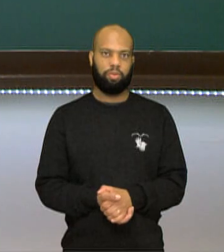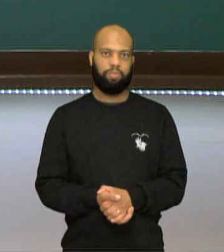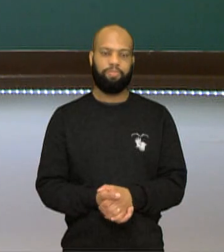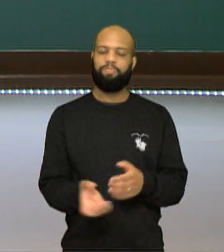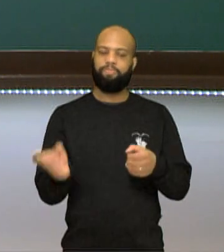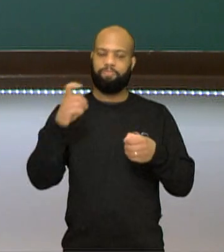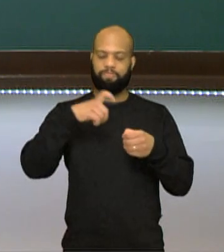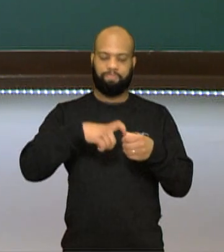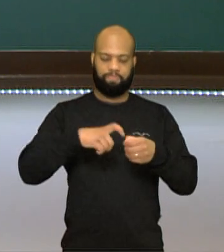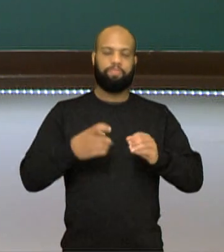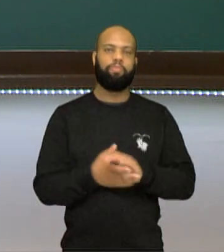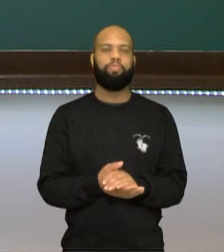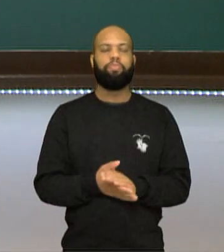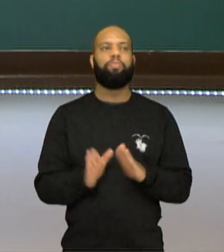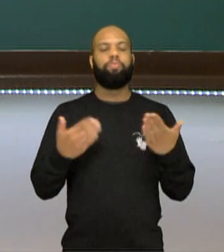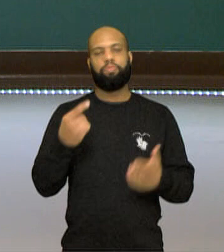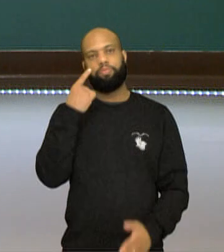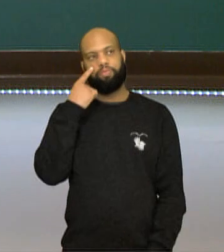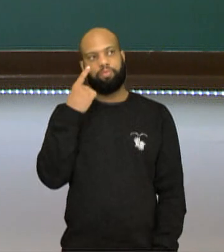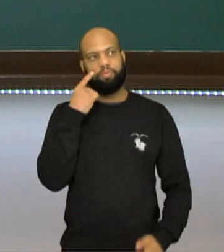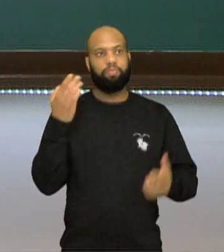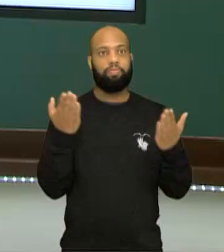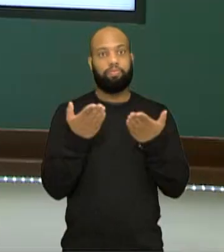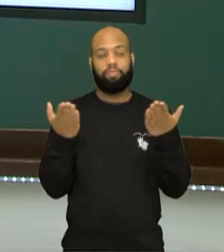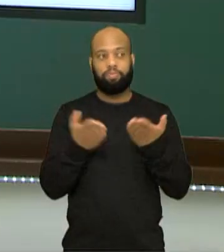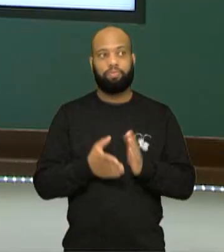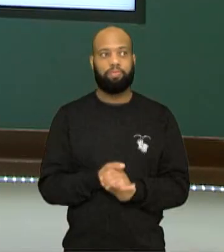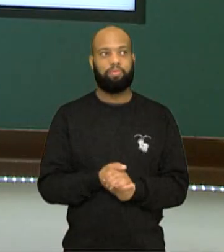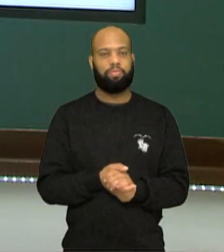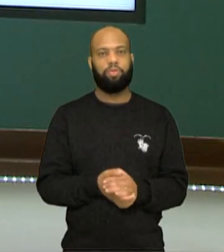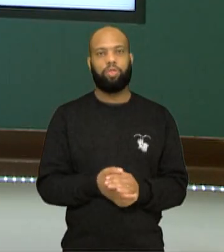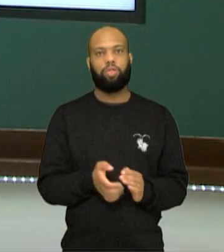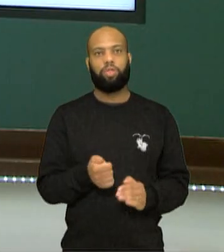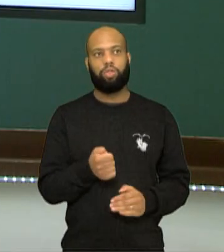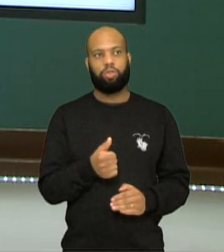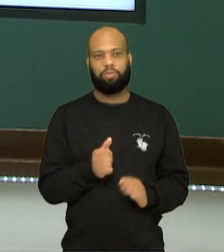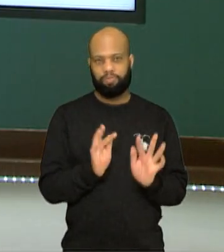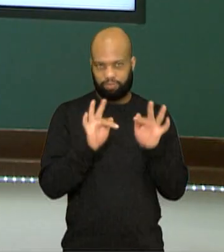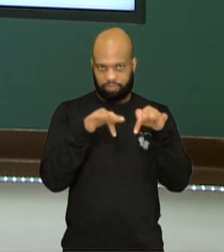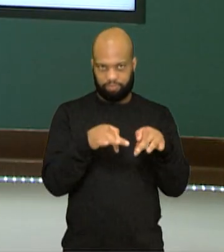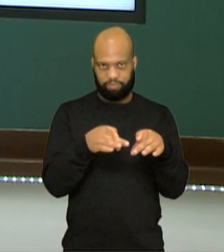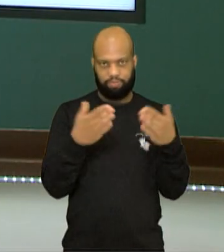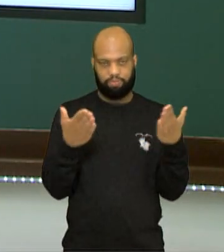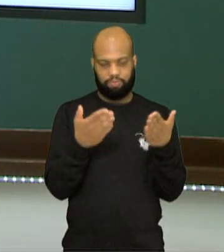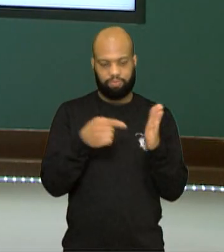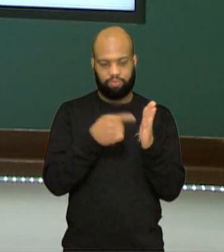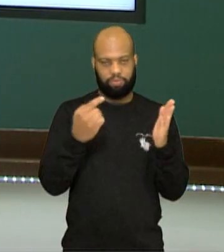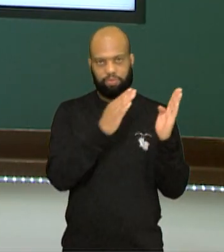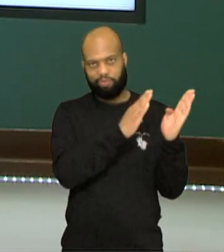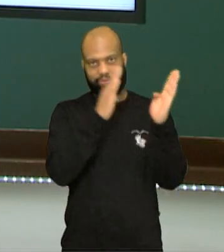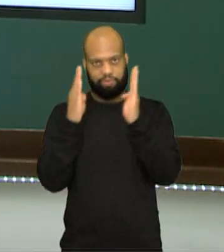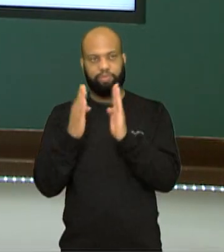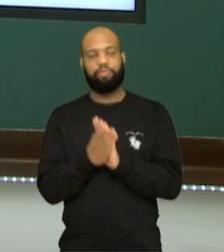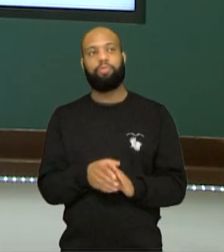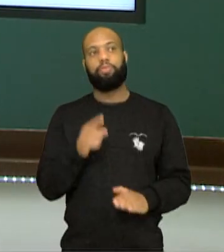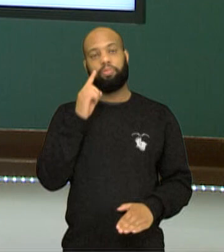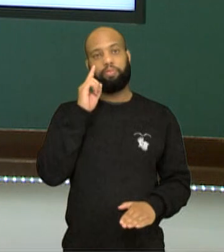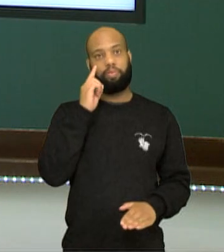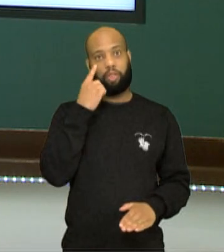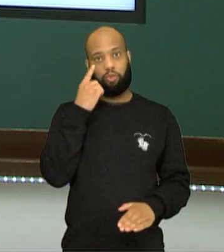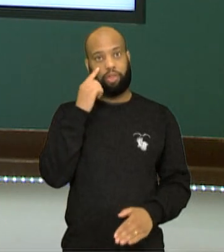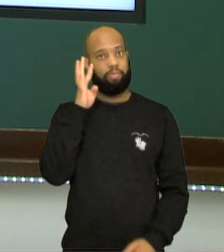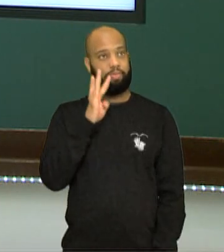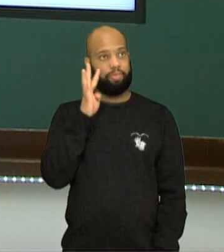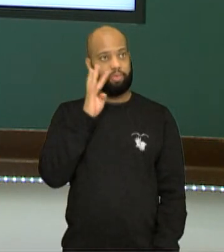De volta aqui, pessoal. Então, assim, olha, estamos chegando assim no final dessa nossa primeira etapa, né? Mas o bacana é você